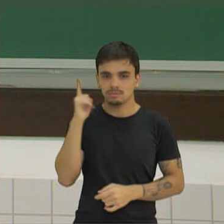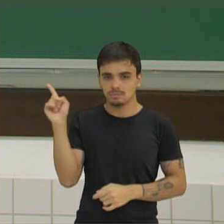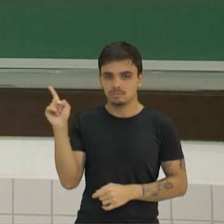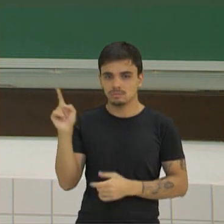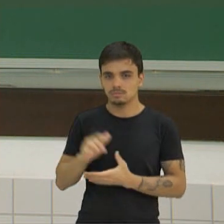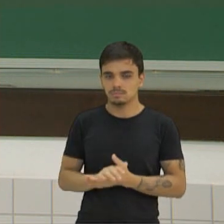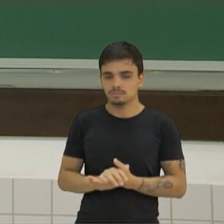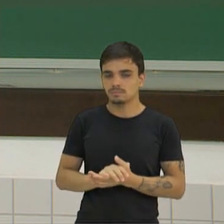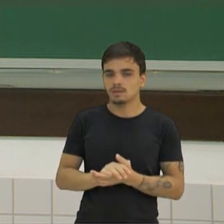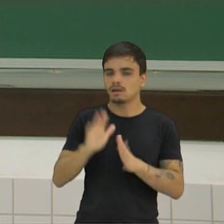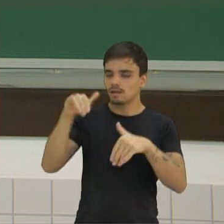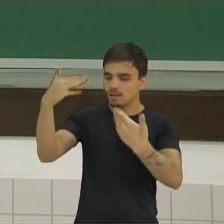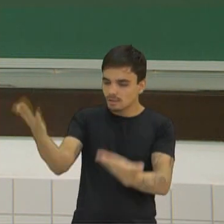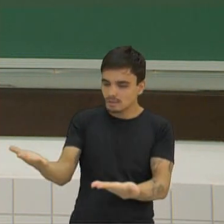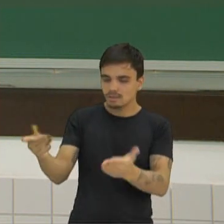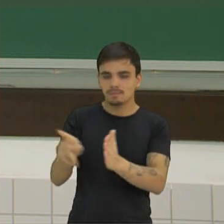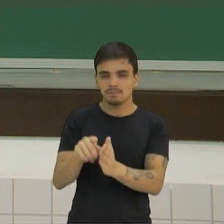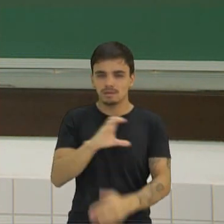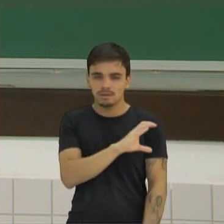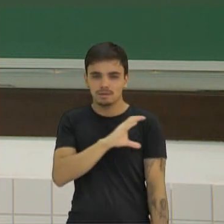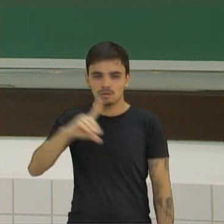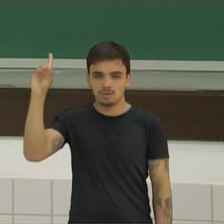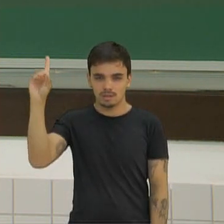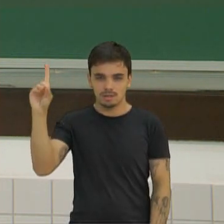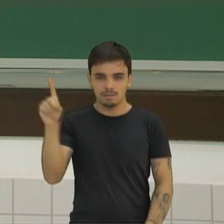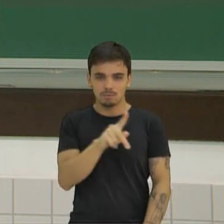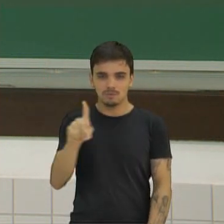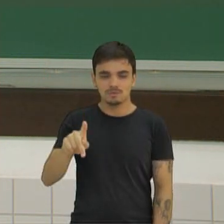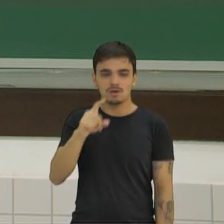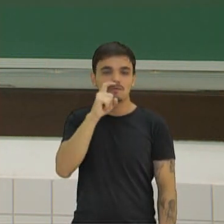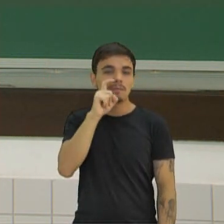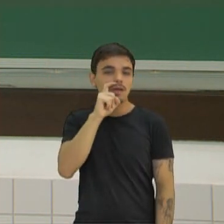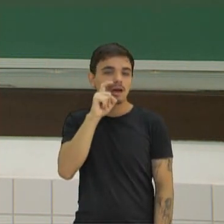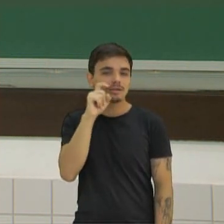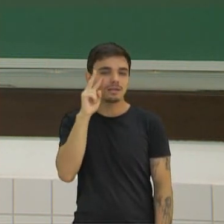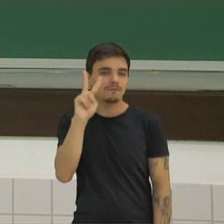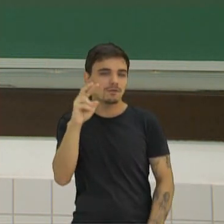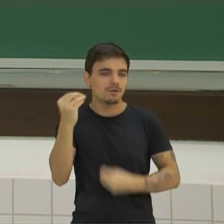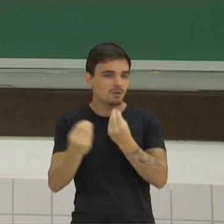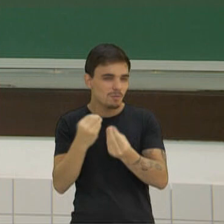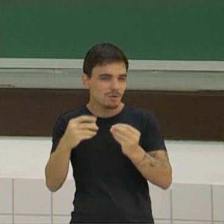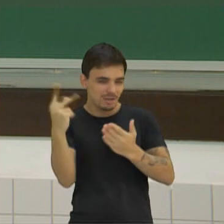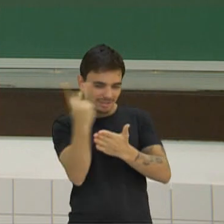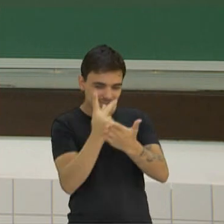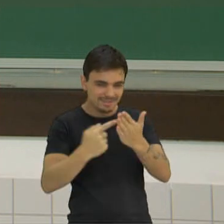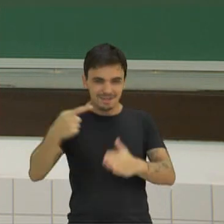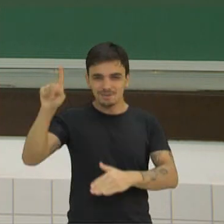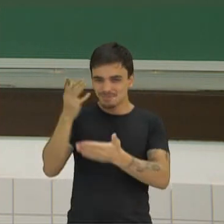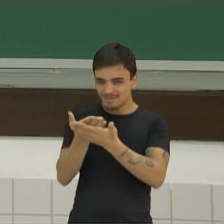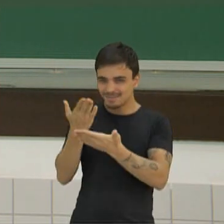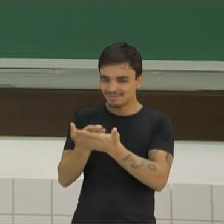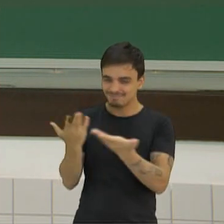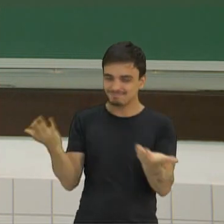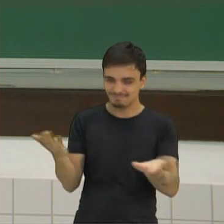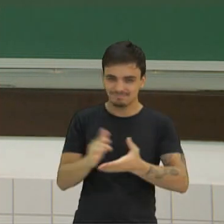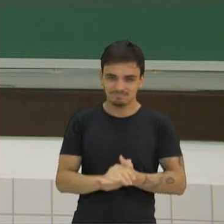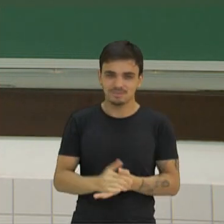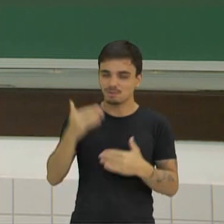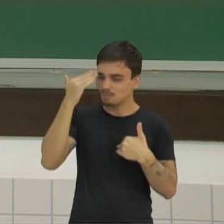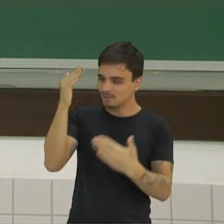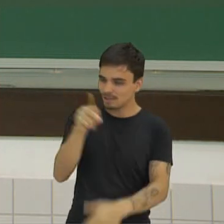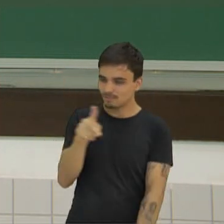desenho ao nosso coordenador Professor Fabiano porque vocês viram como é que eu desenhei a minha flor na última aula né